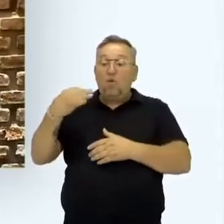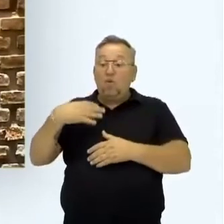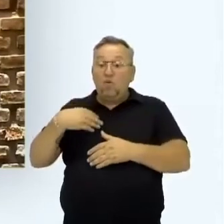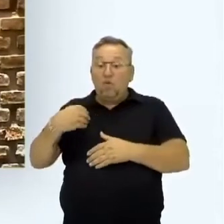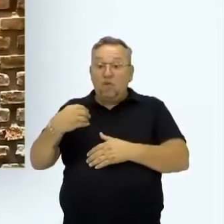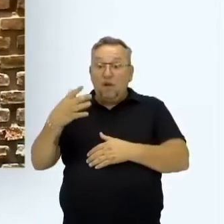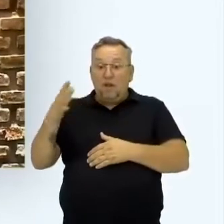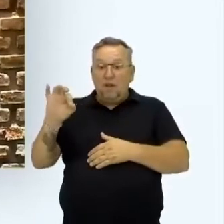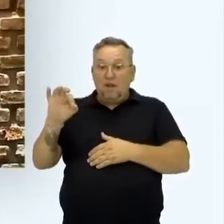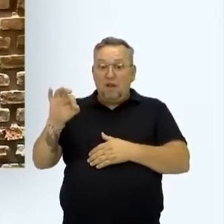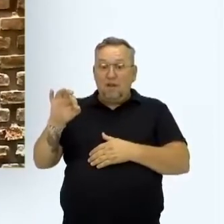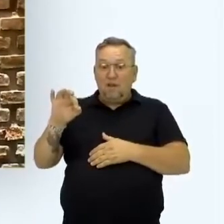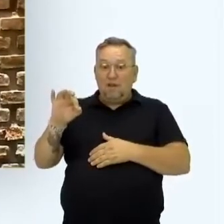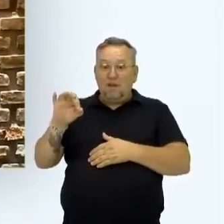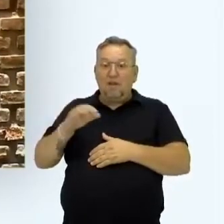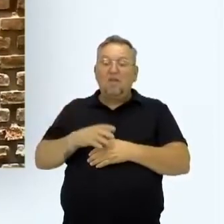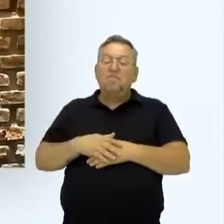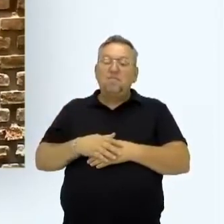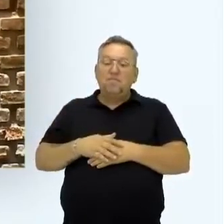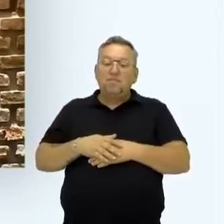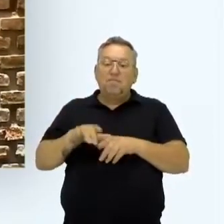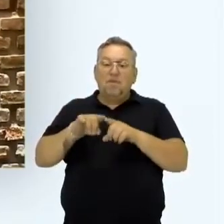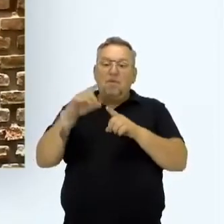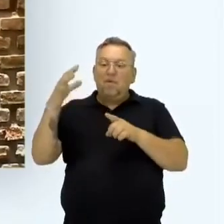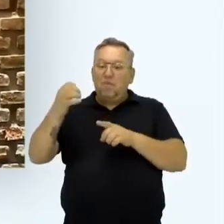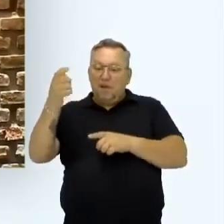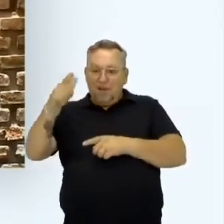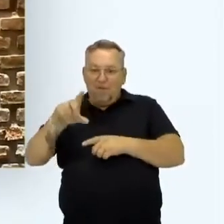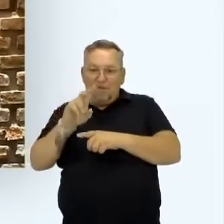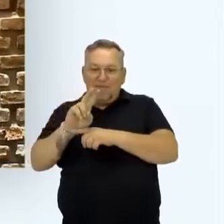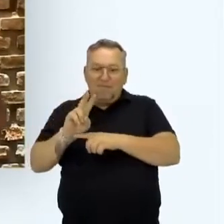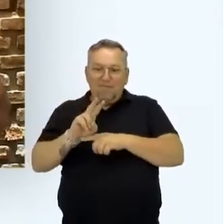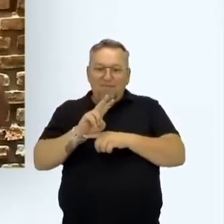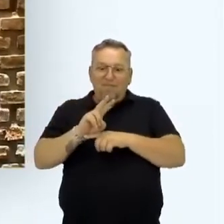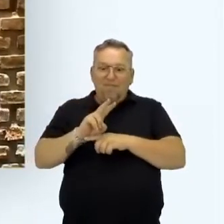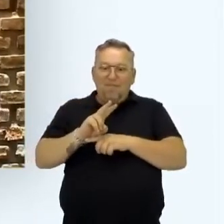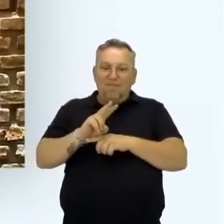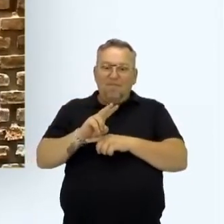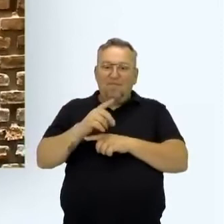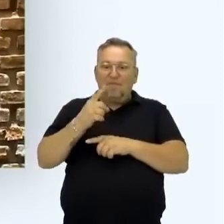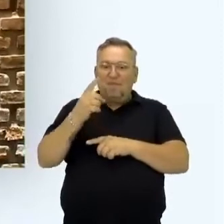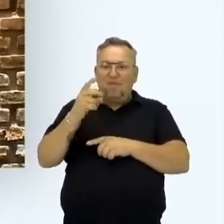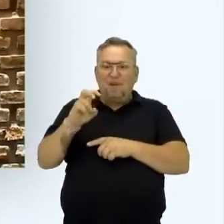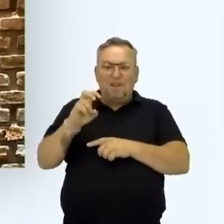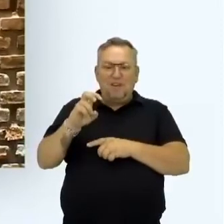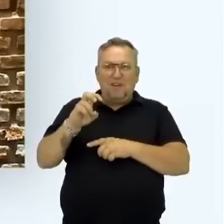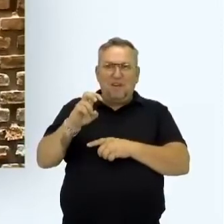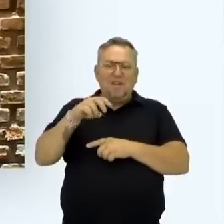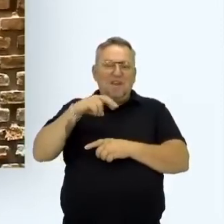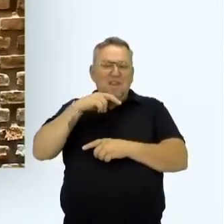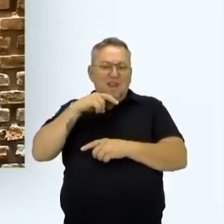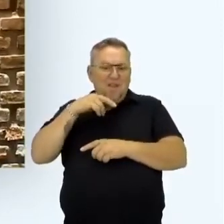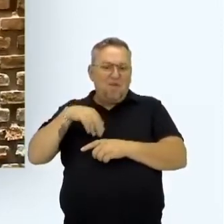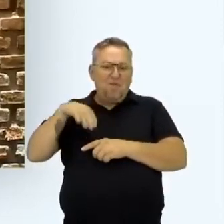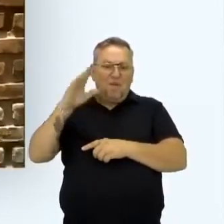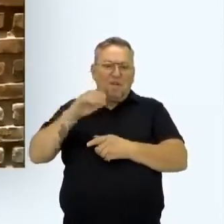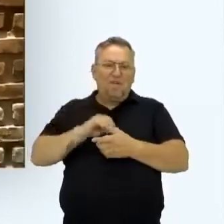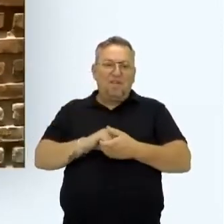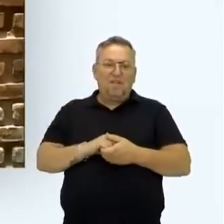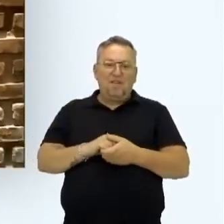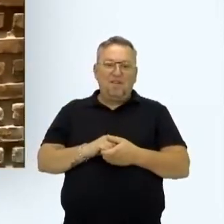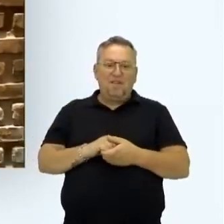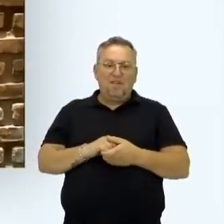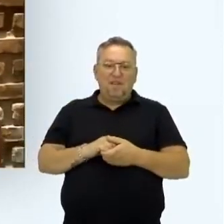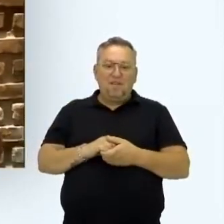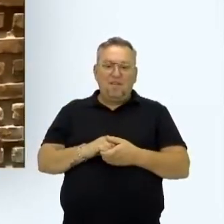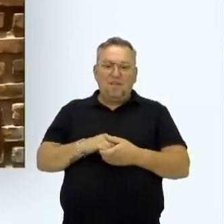filhos? 10. E achei pouco, peguei outra para criar. Neto já tem bem uns 15 ou mais, não sei nem dar conta.